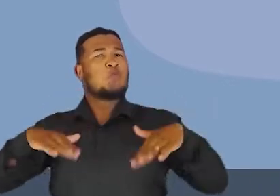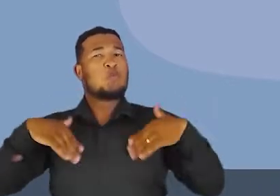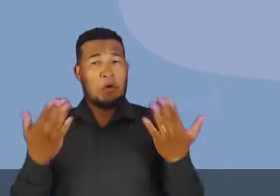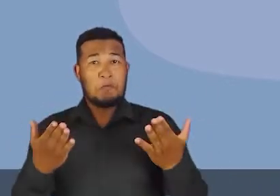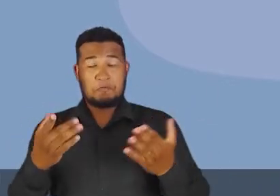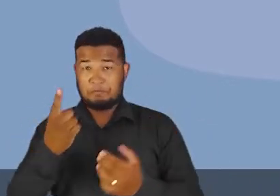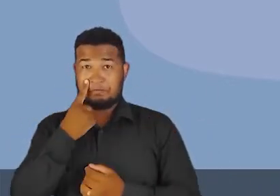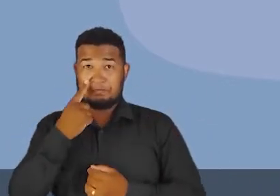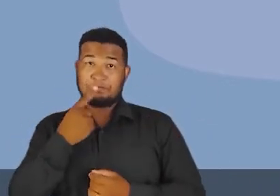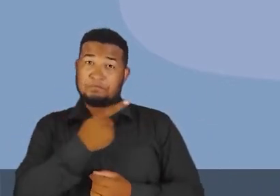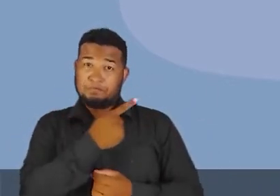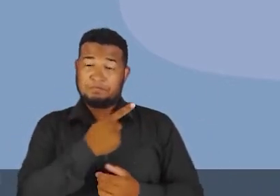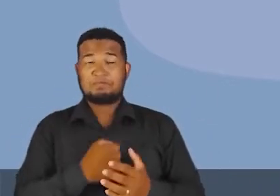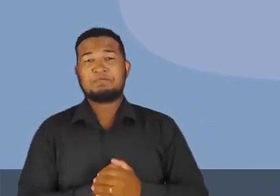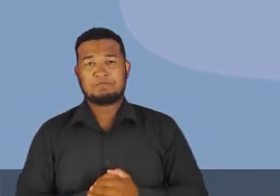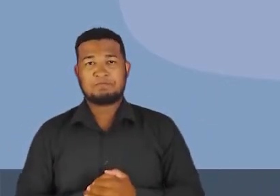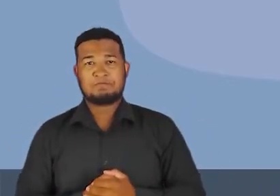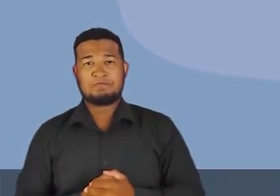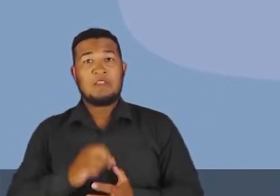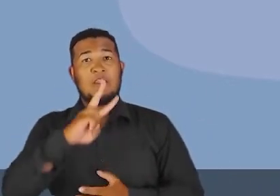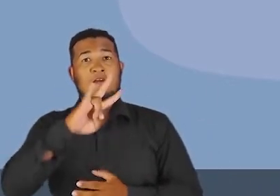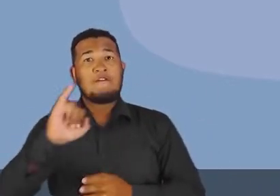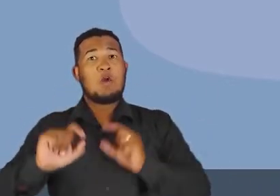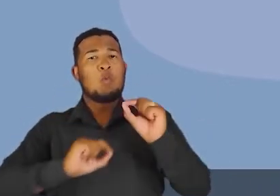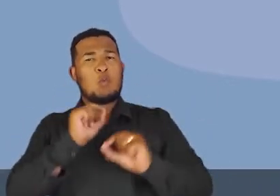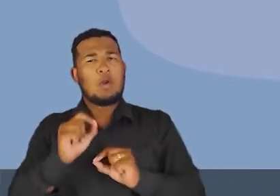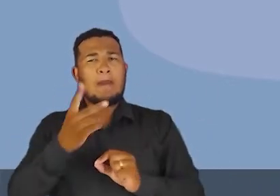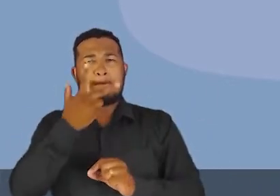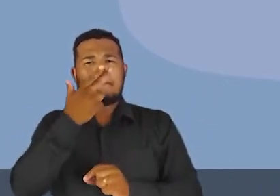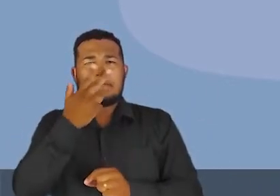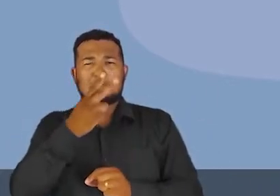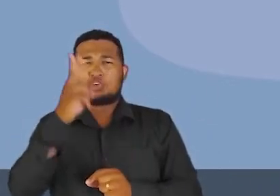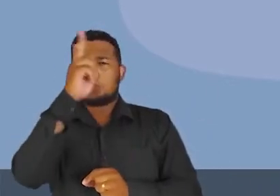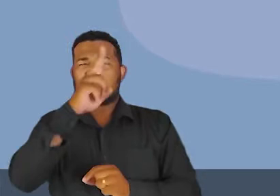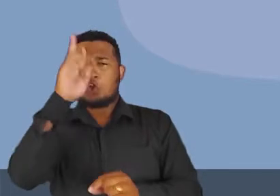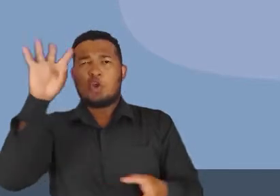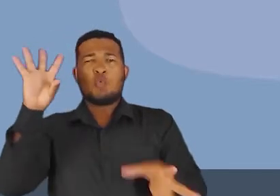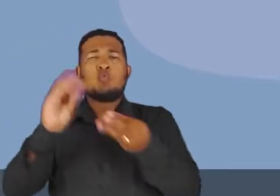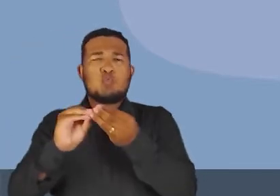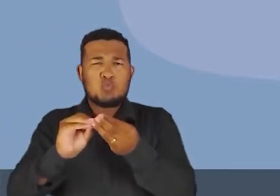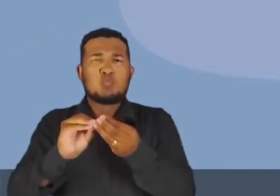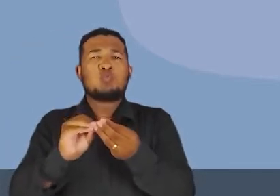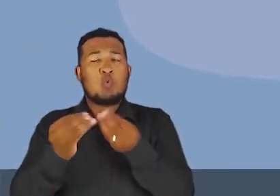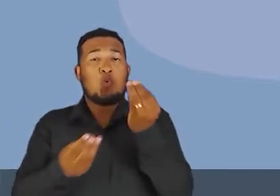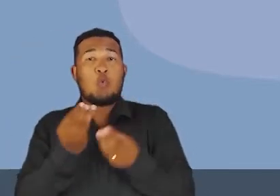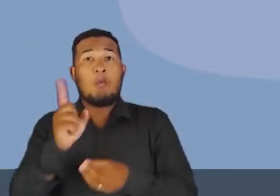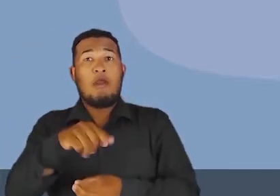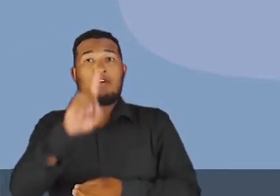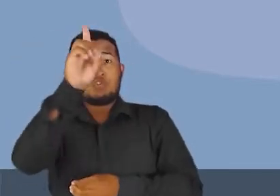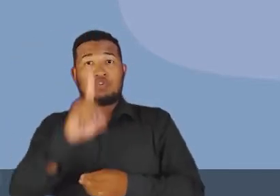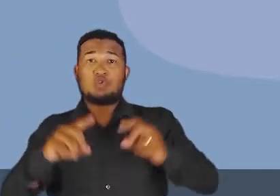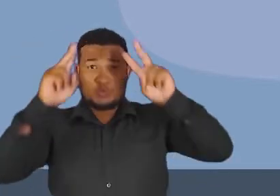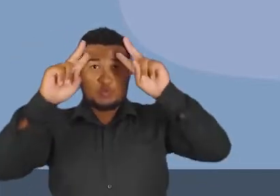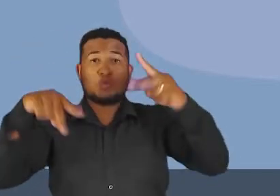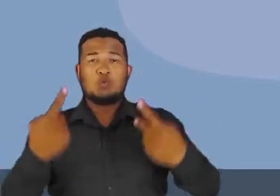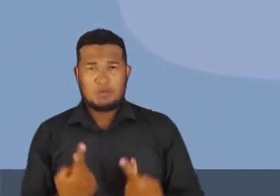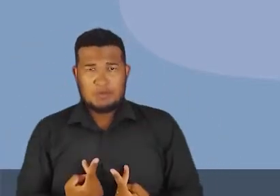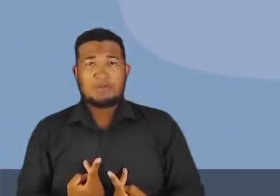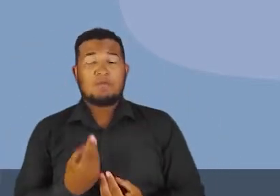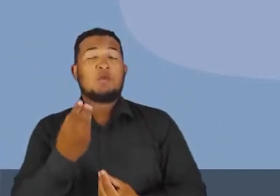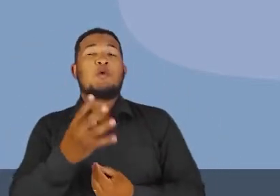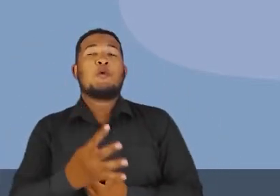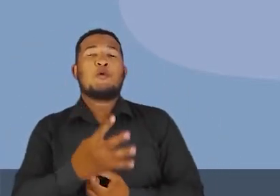na tela. A gente vai fazer uma pequena história dos direitos humanos aqui com a gente vai conhecer como